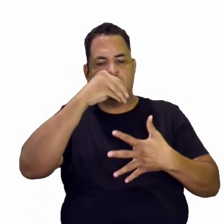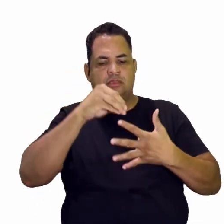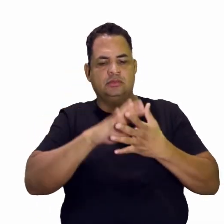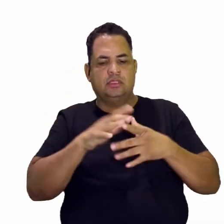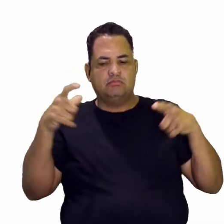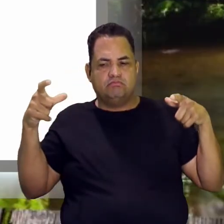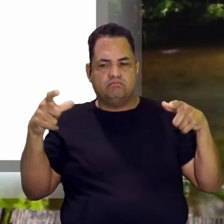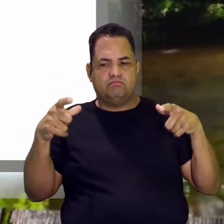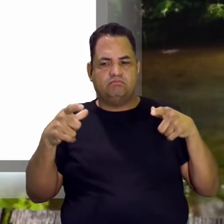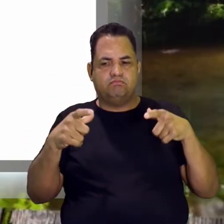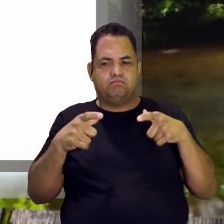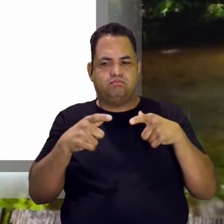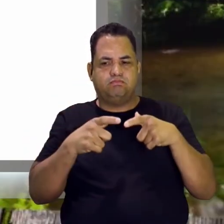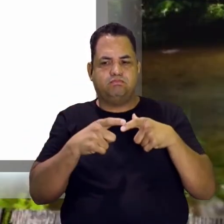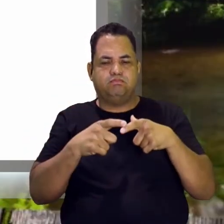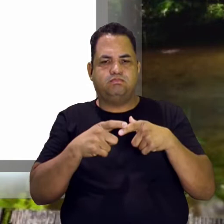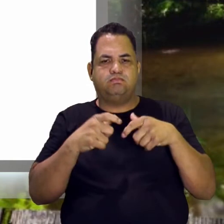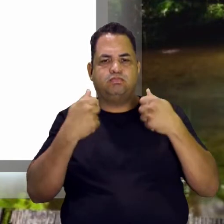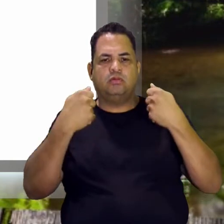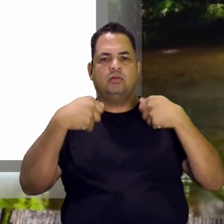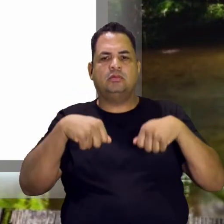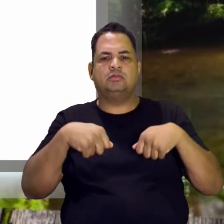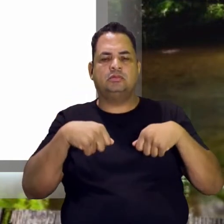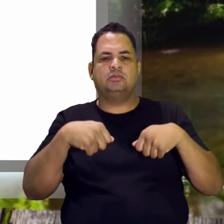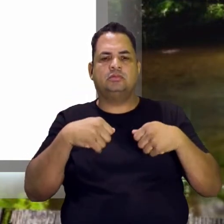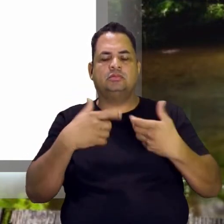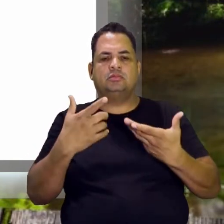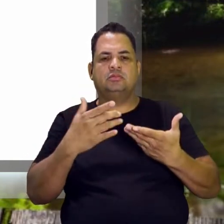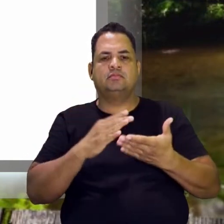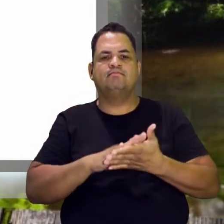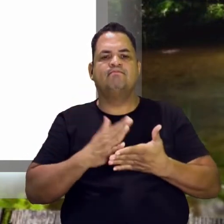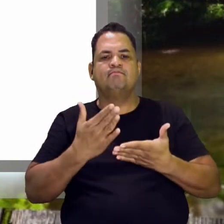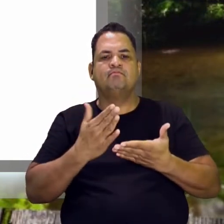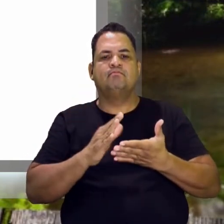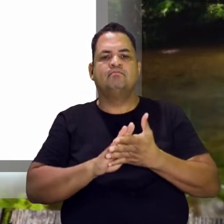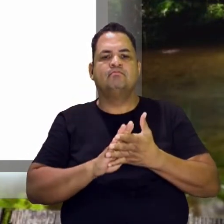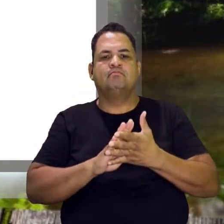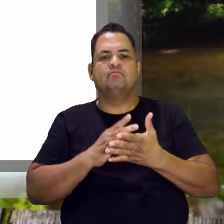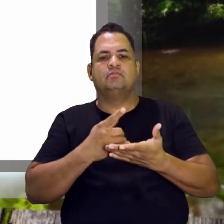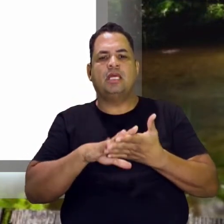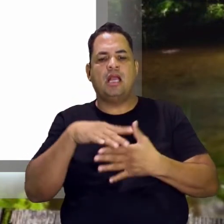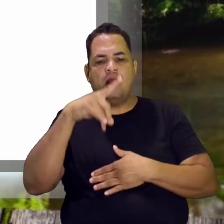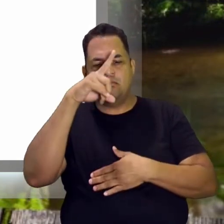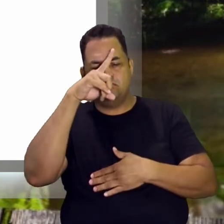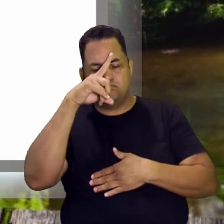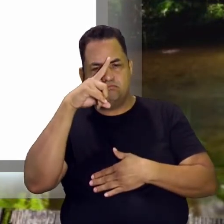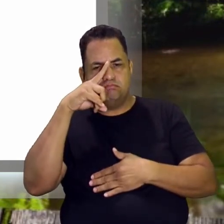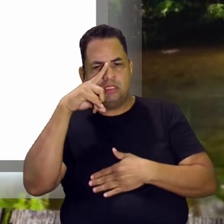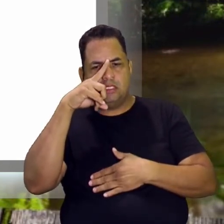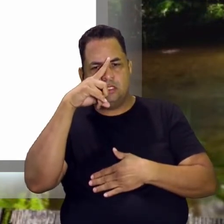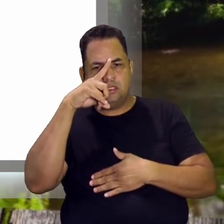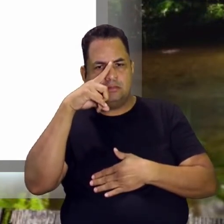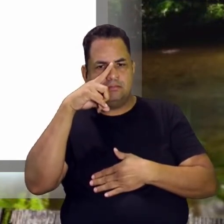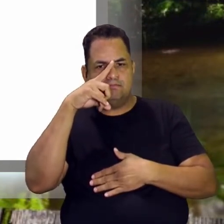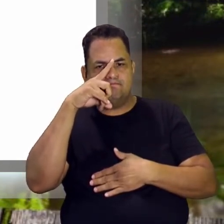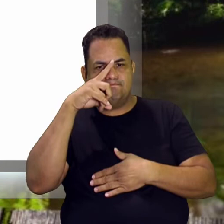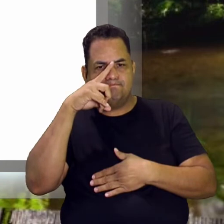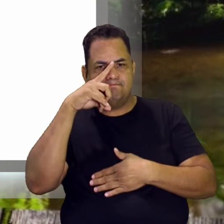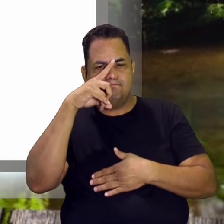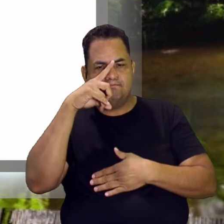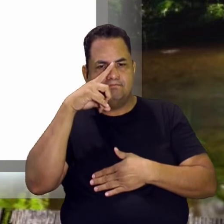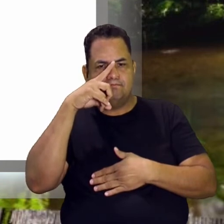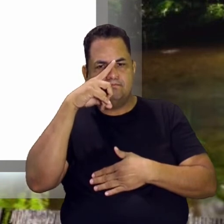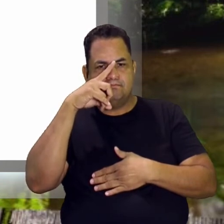de extinção, quer dizer que ela está perigando desaparecer do